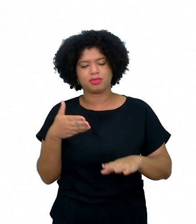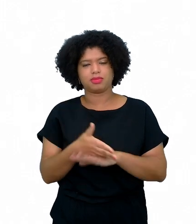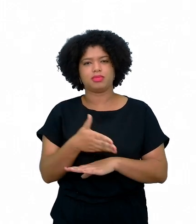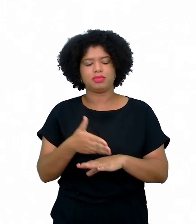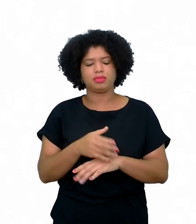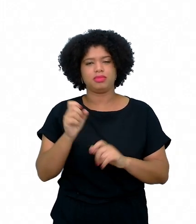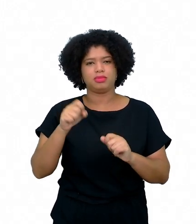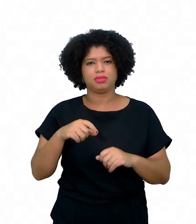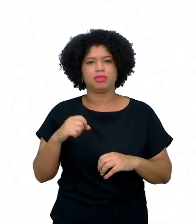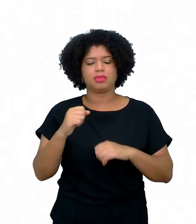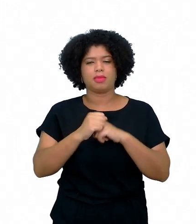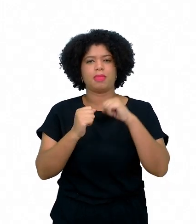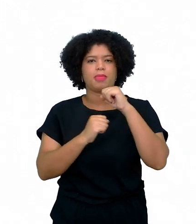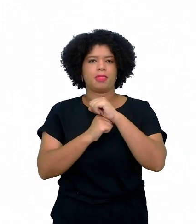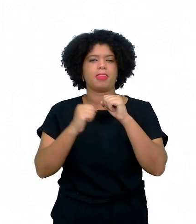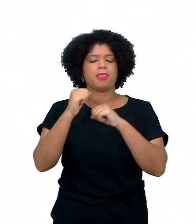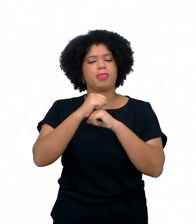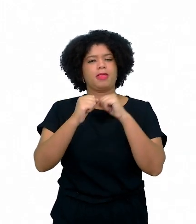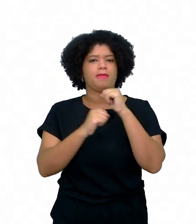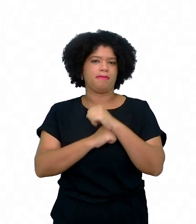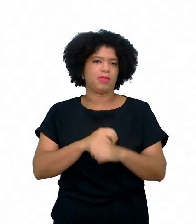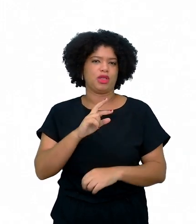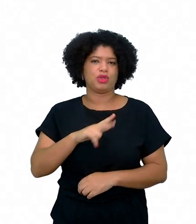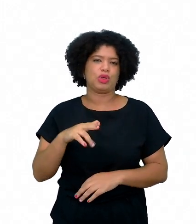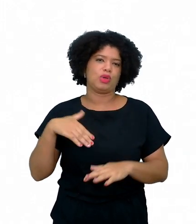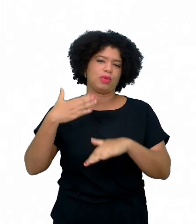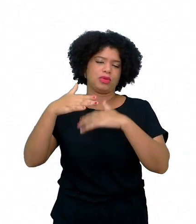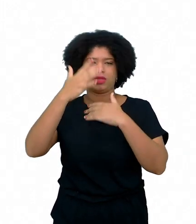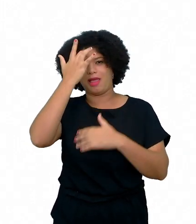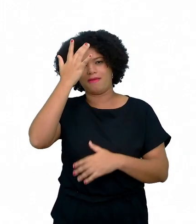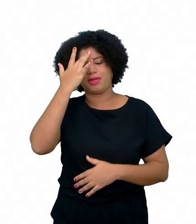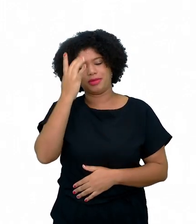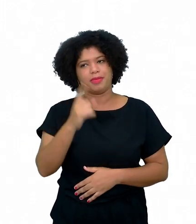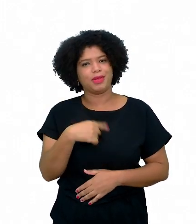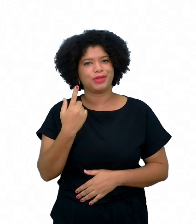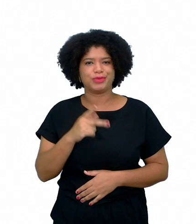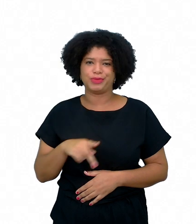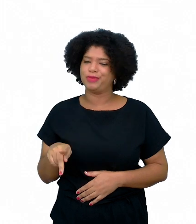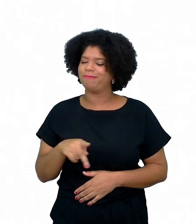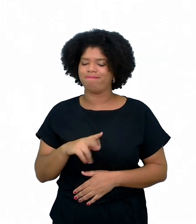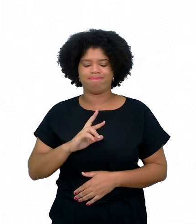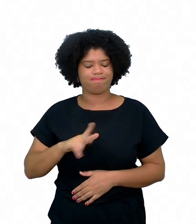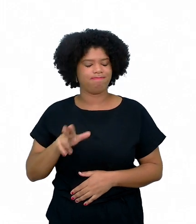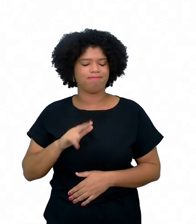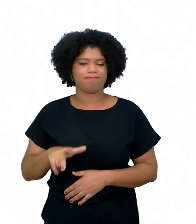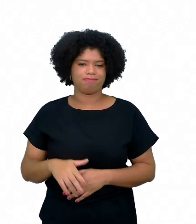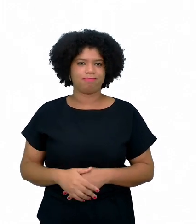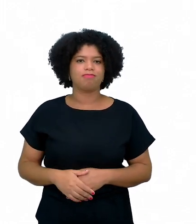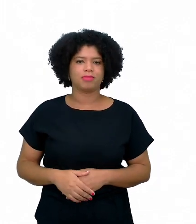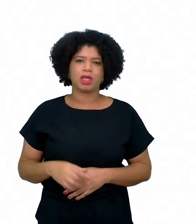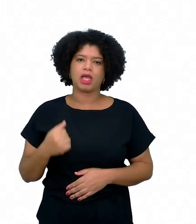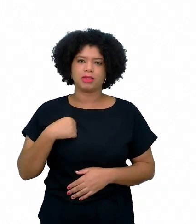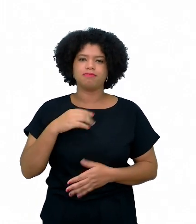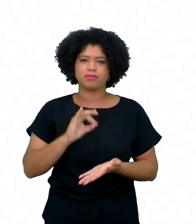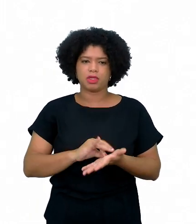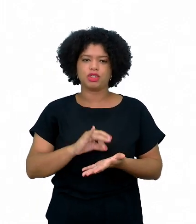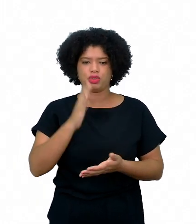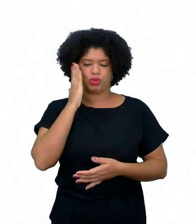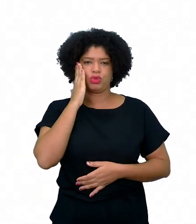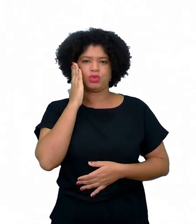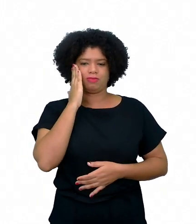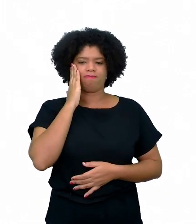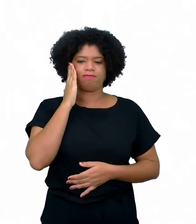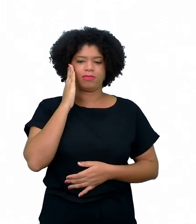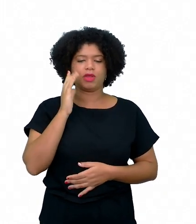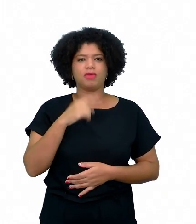participe dessa construção. Não é um processo fácil para nós, professores. Eu reconheço isso, né?